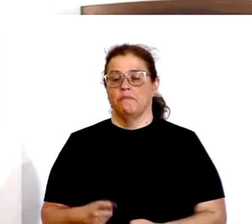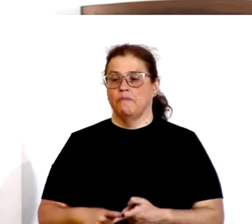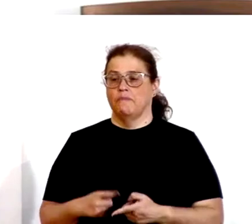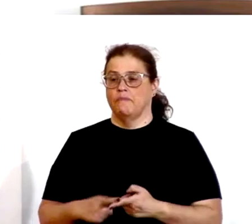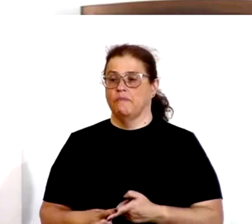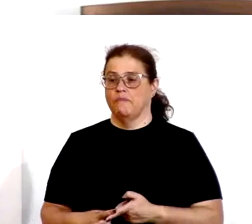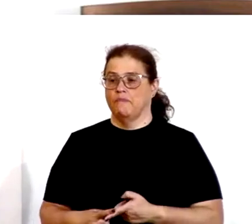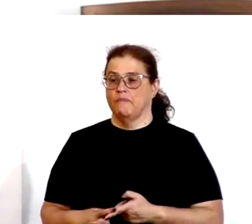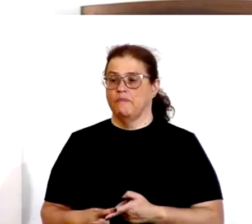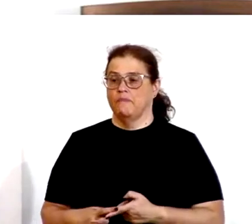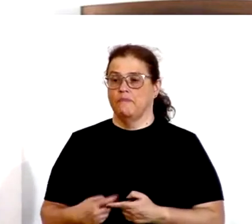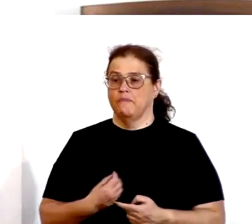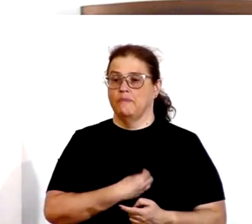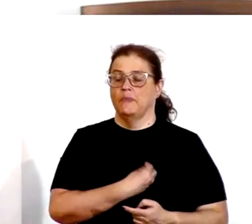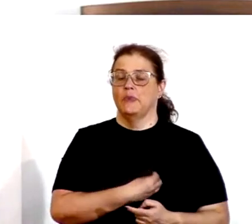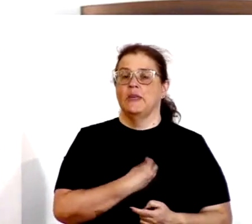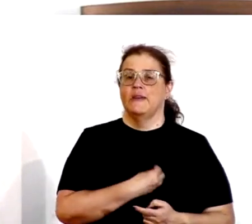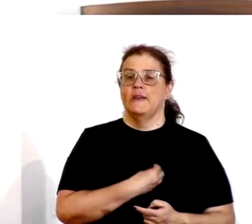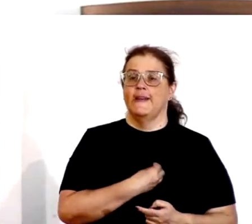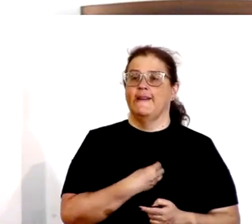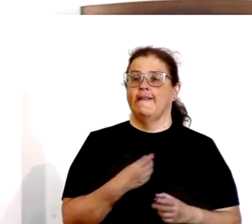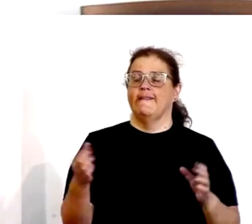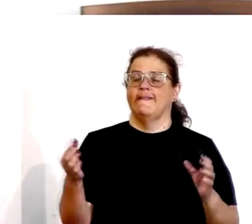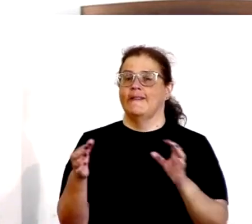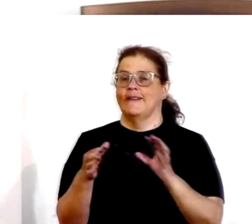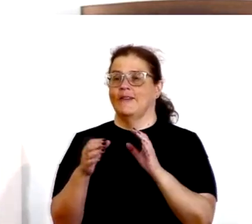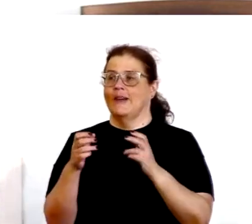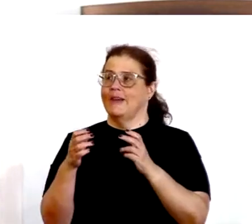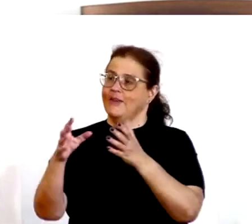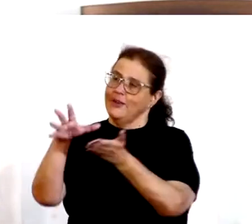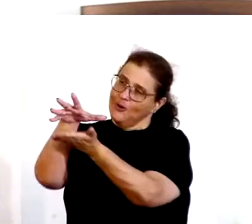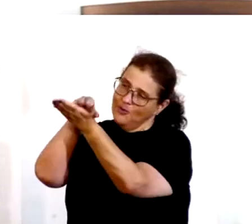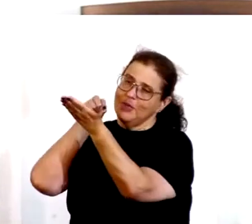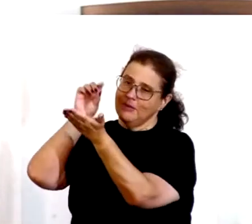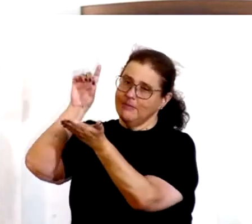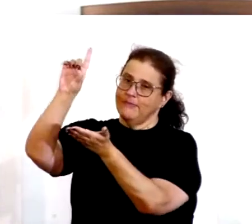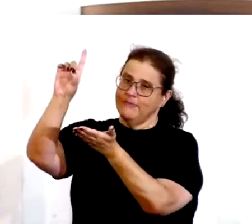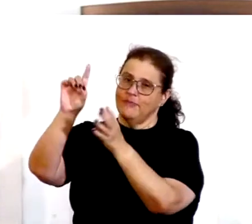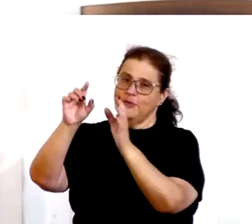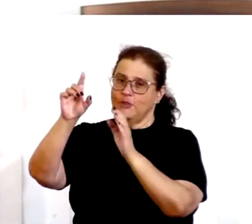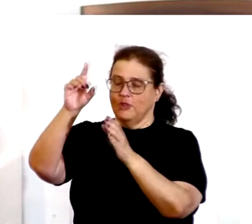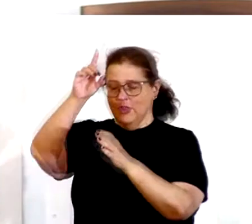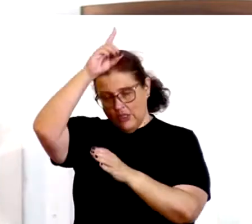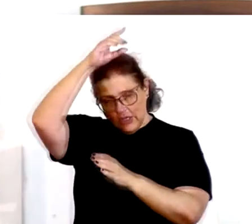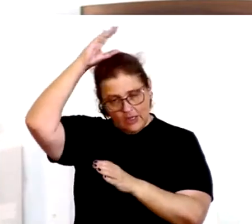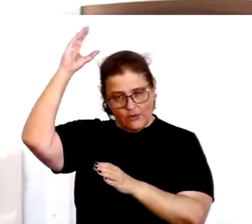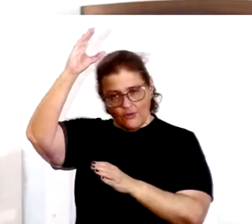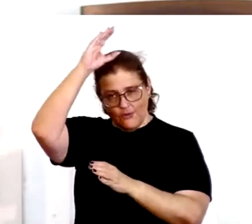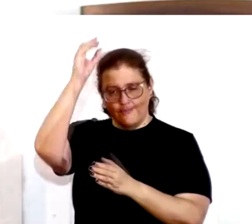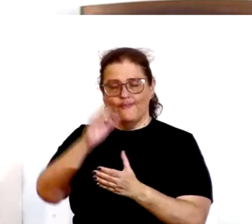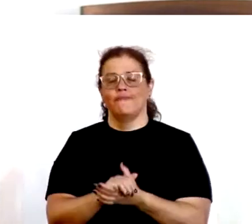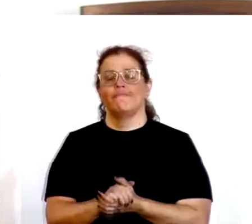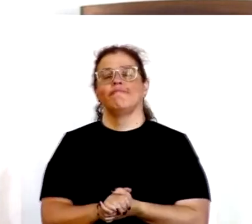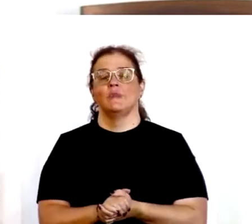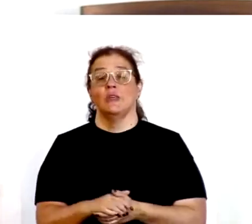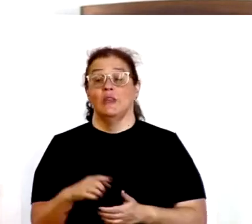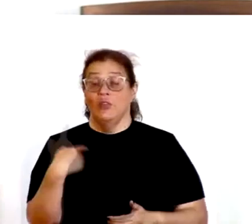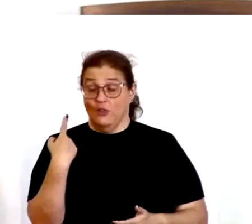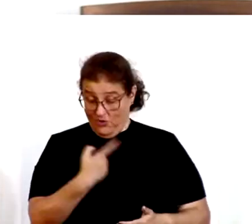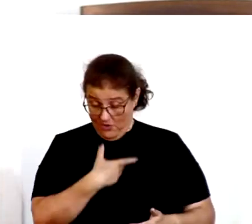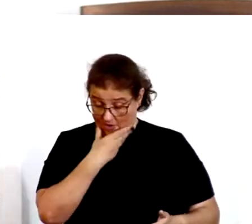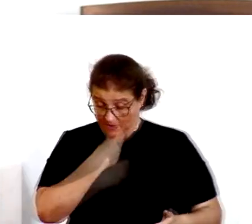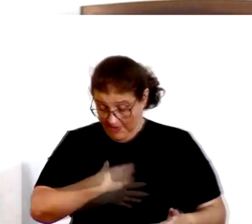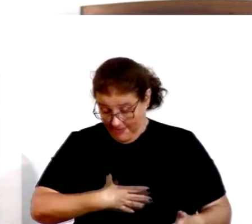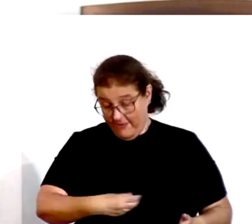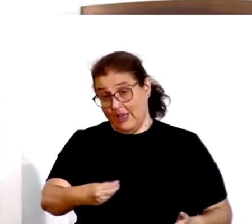descreve aqui para nós, para sermos imitadores de Deus. O primeiro deles é que nós somos filhos, por isso que temos que imitar.